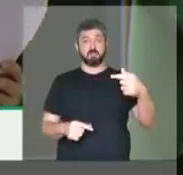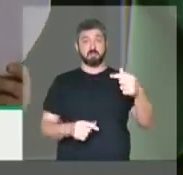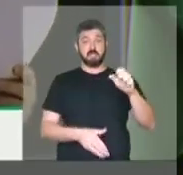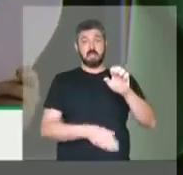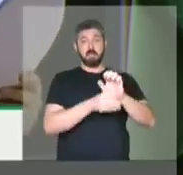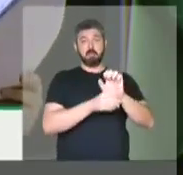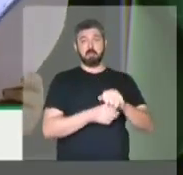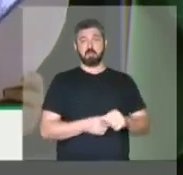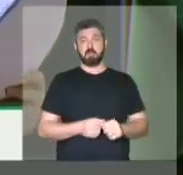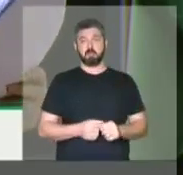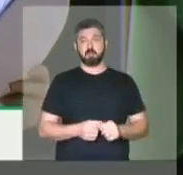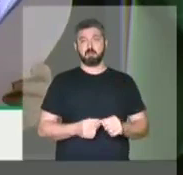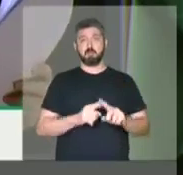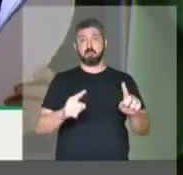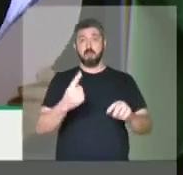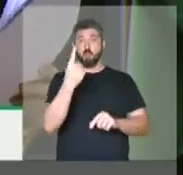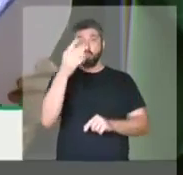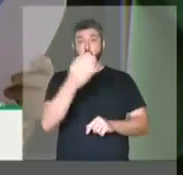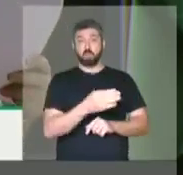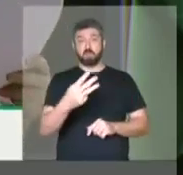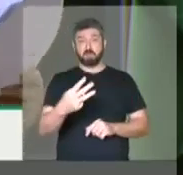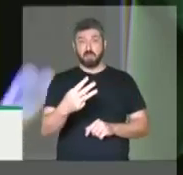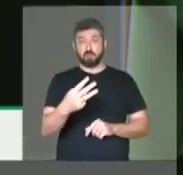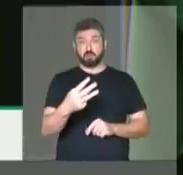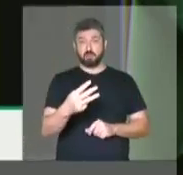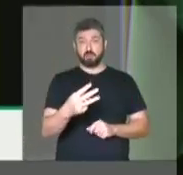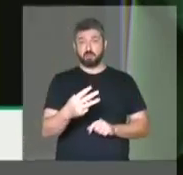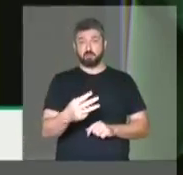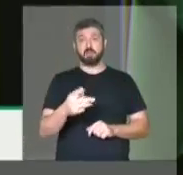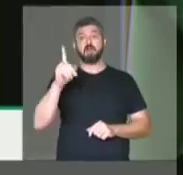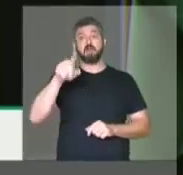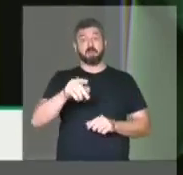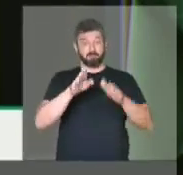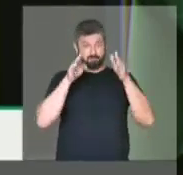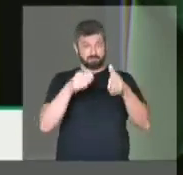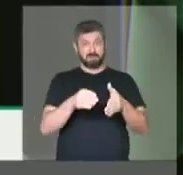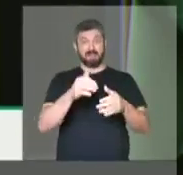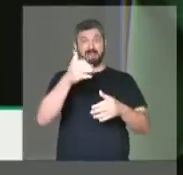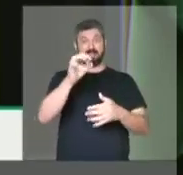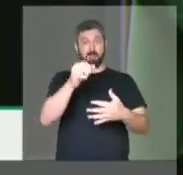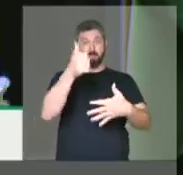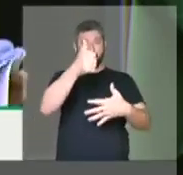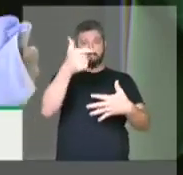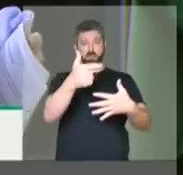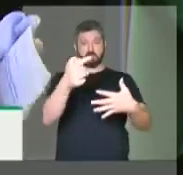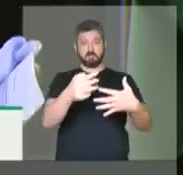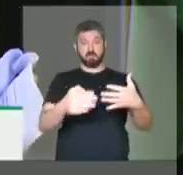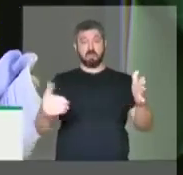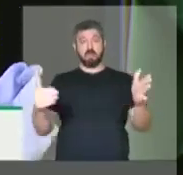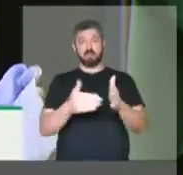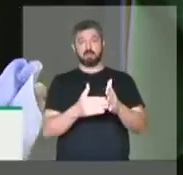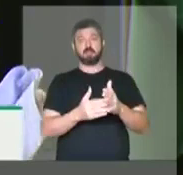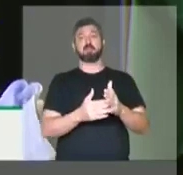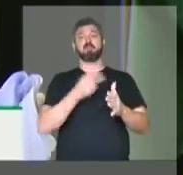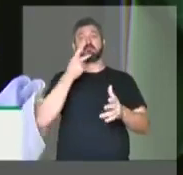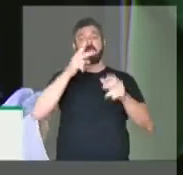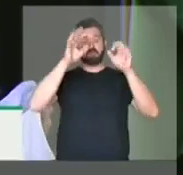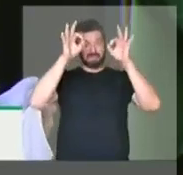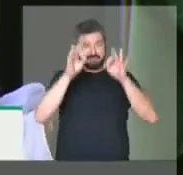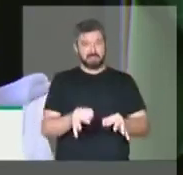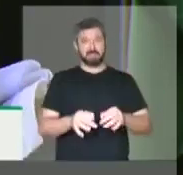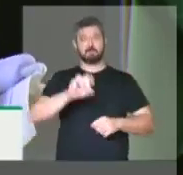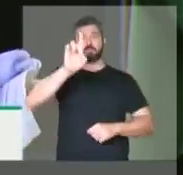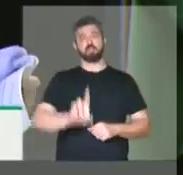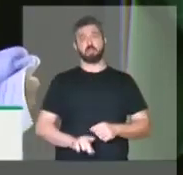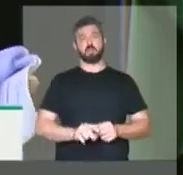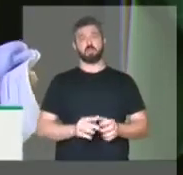emendas, sendo que mais de 1/3 delas, as emendas, precisamente as 10 primeiras, dispõem justamente